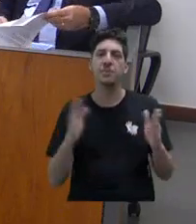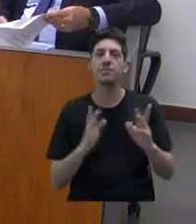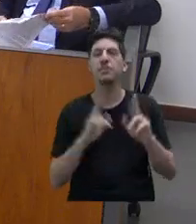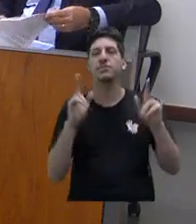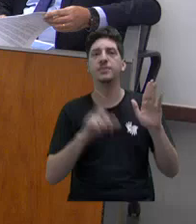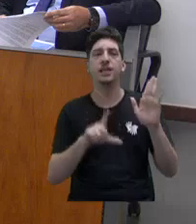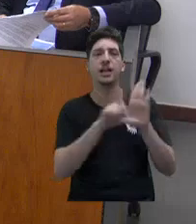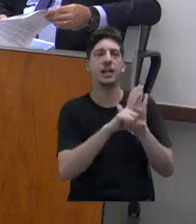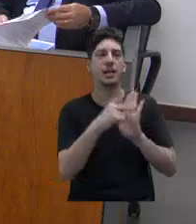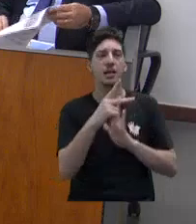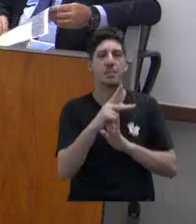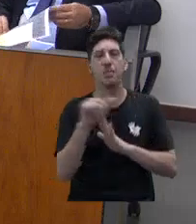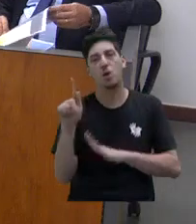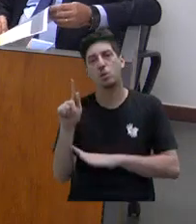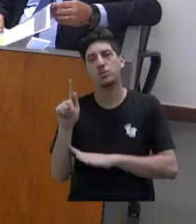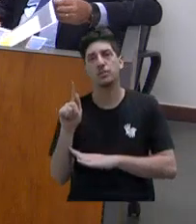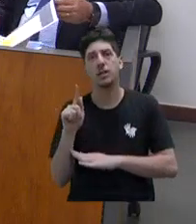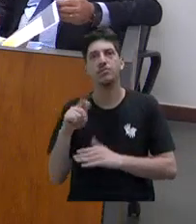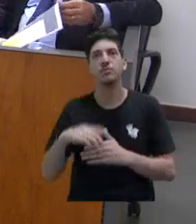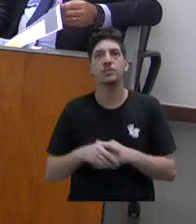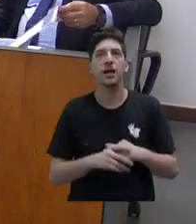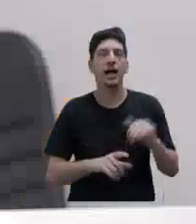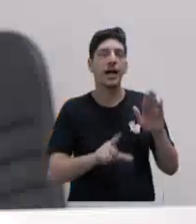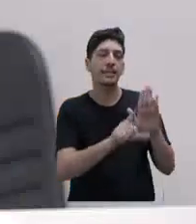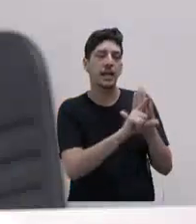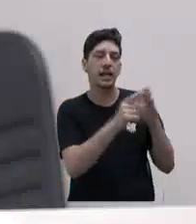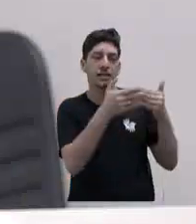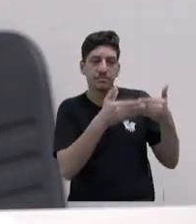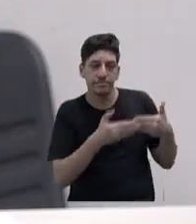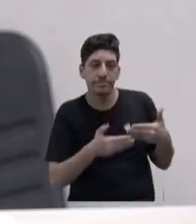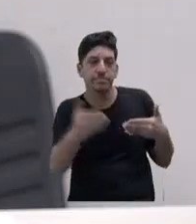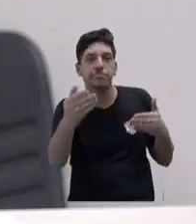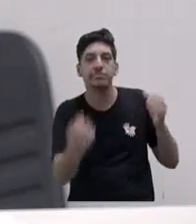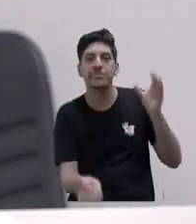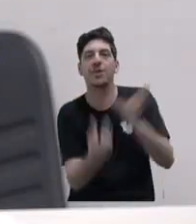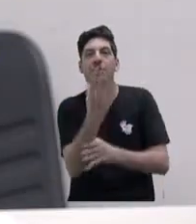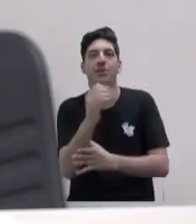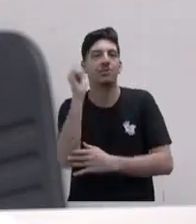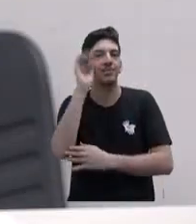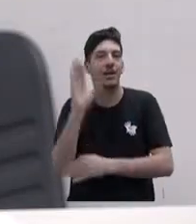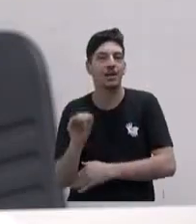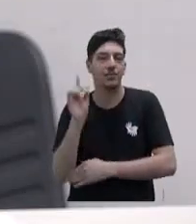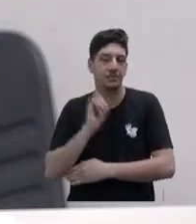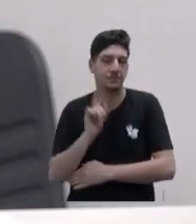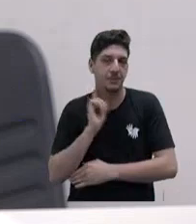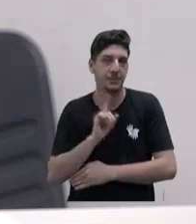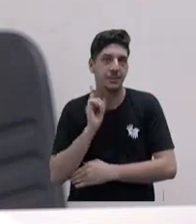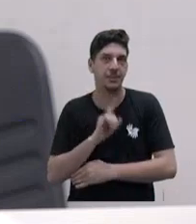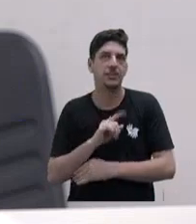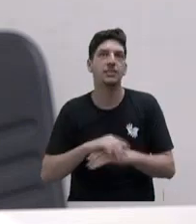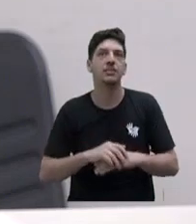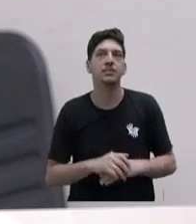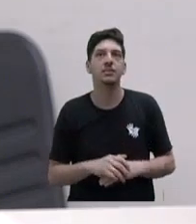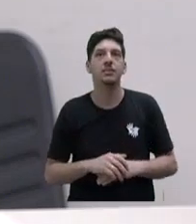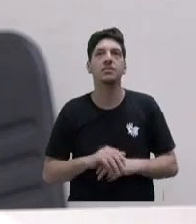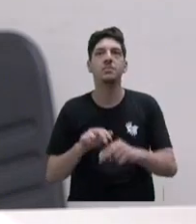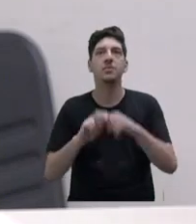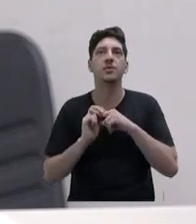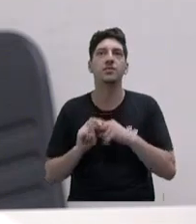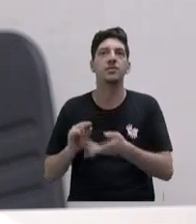Foi a agonia da Lei Paulo Gustavo que gerou a Afromineridade. Foi a total falta